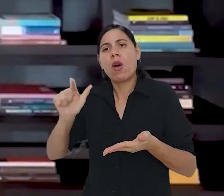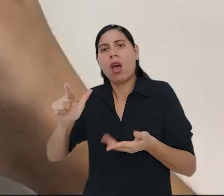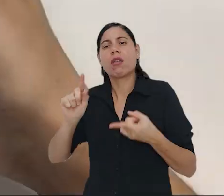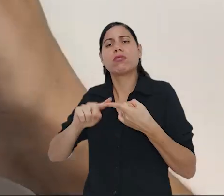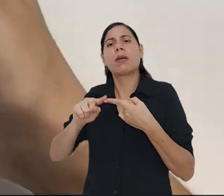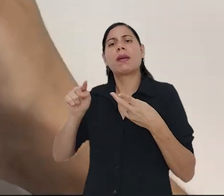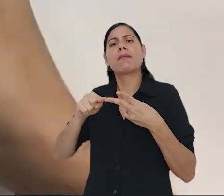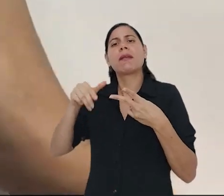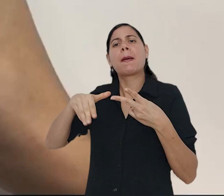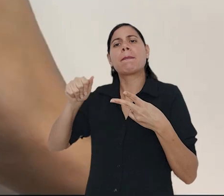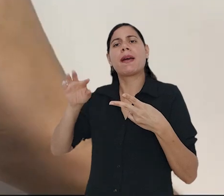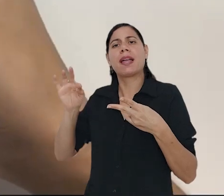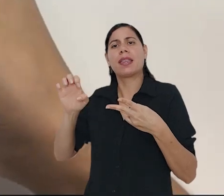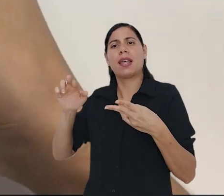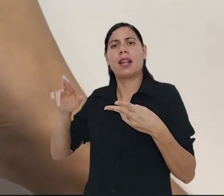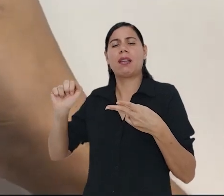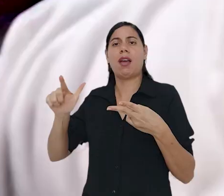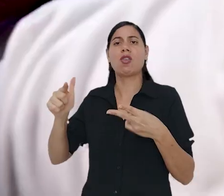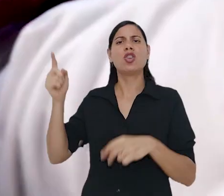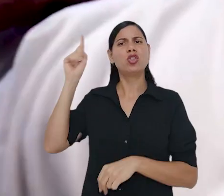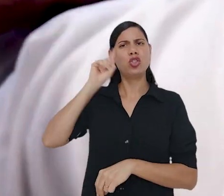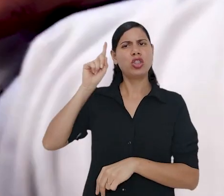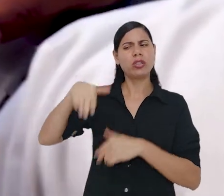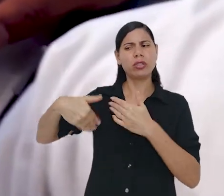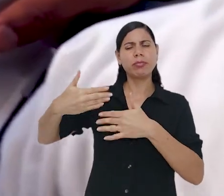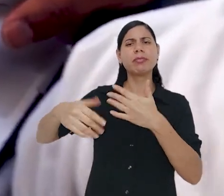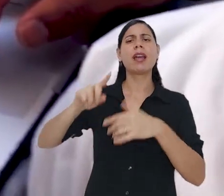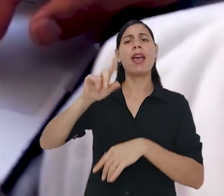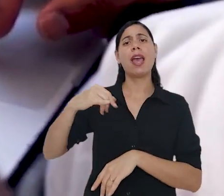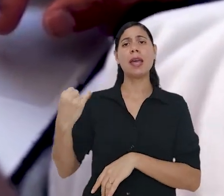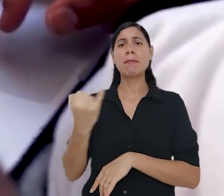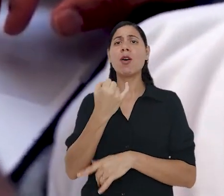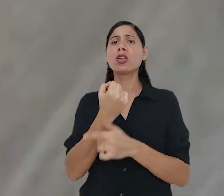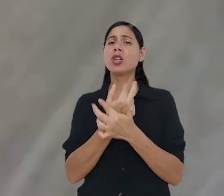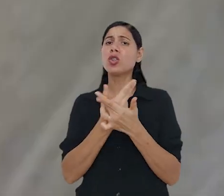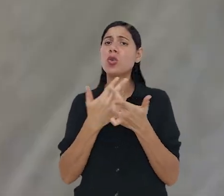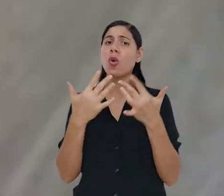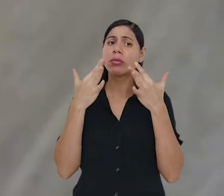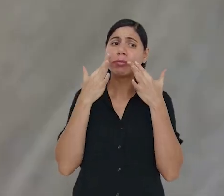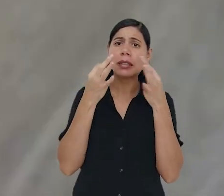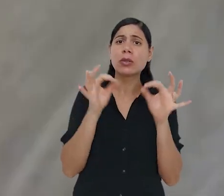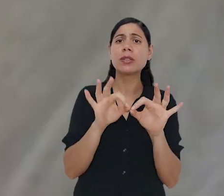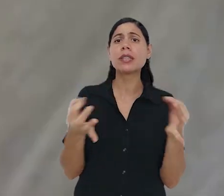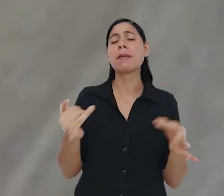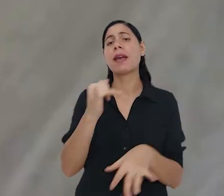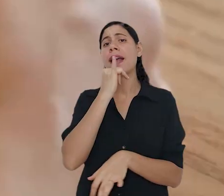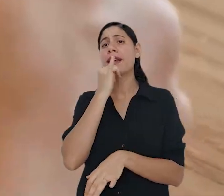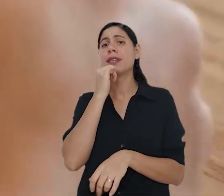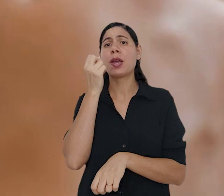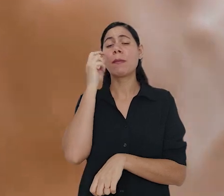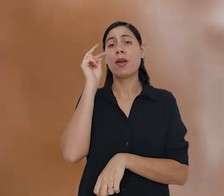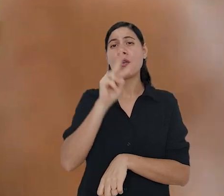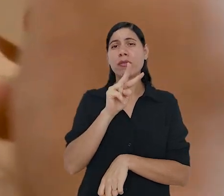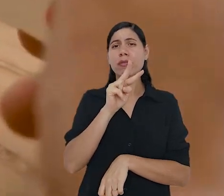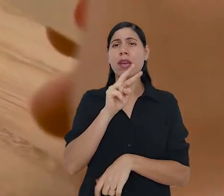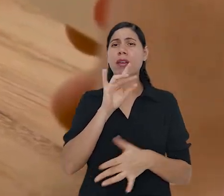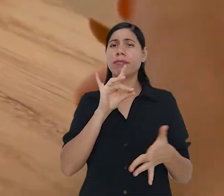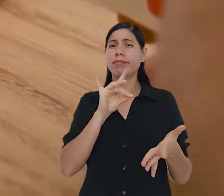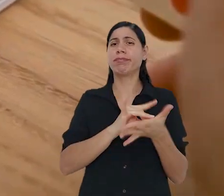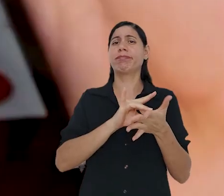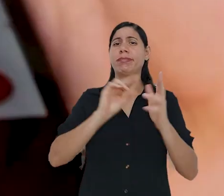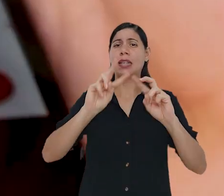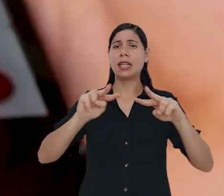materiais sofridos. No dia a dia, é importante adotar medidas simples, como verificar a autenticidade de